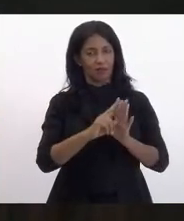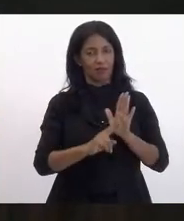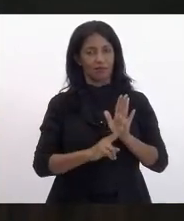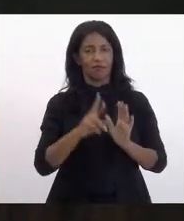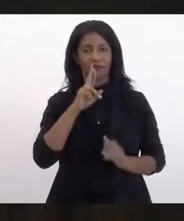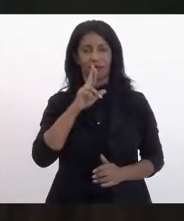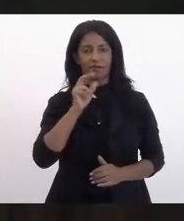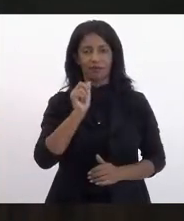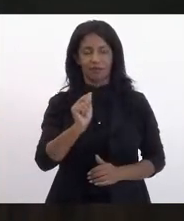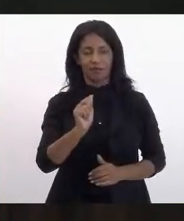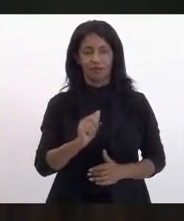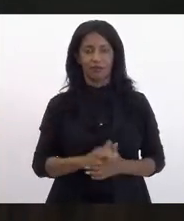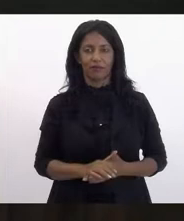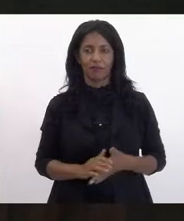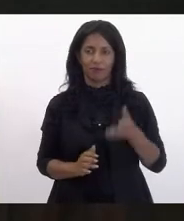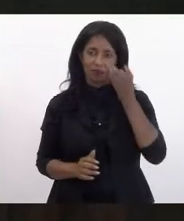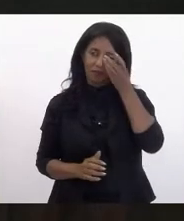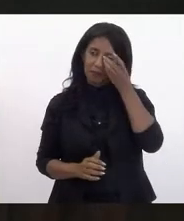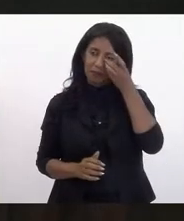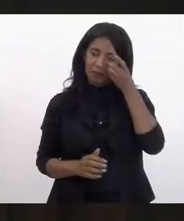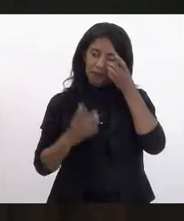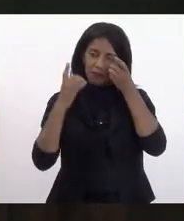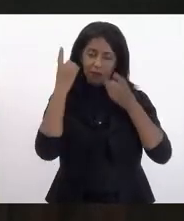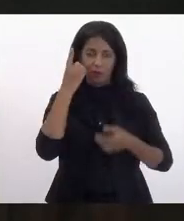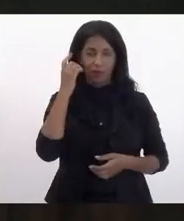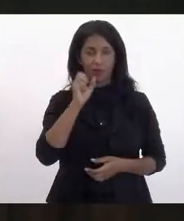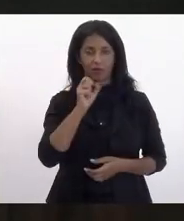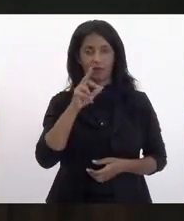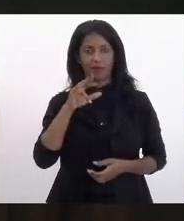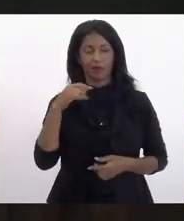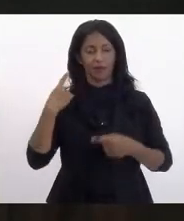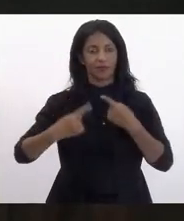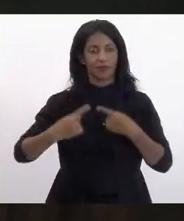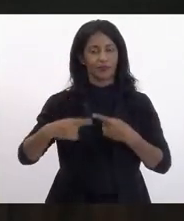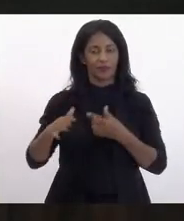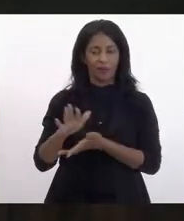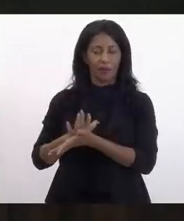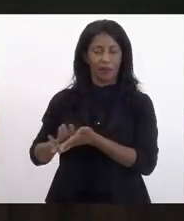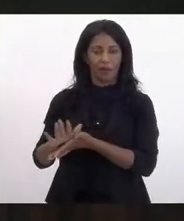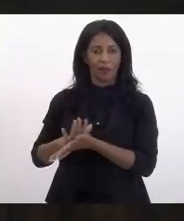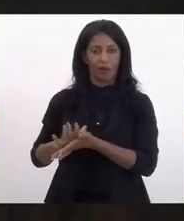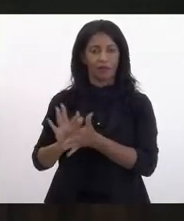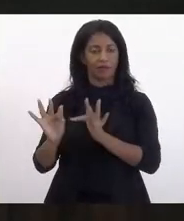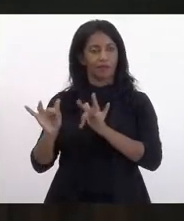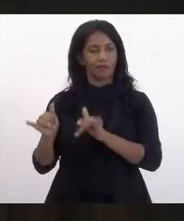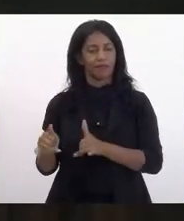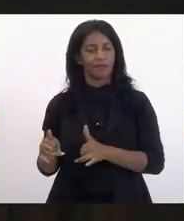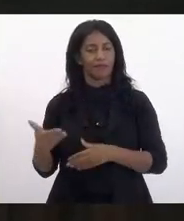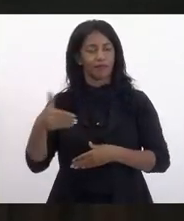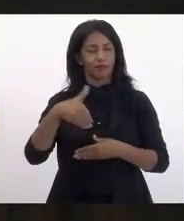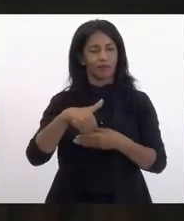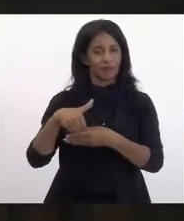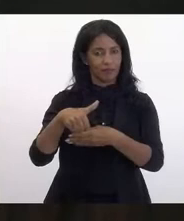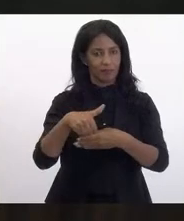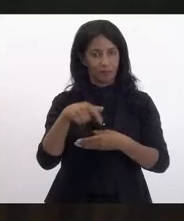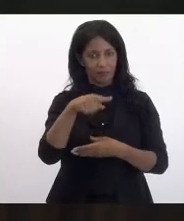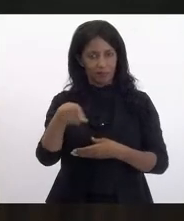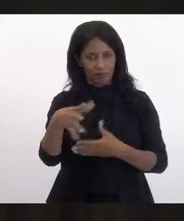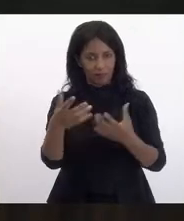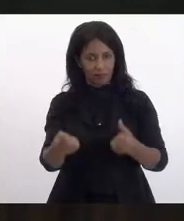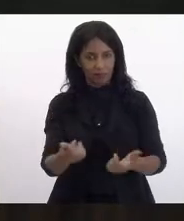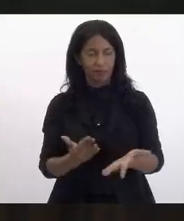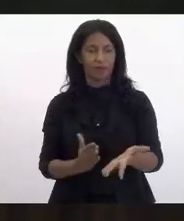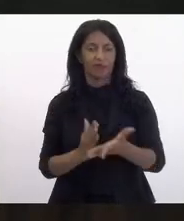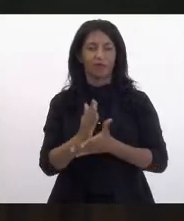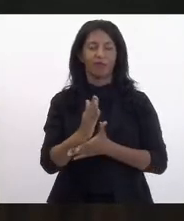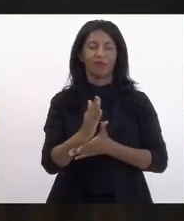deputado Rodrigo, deputado Sérgio Fernandes. Em discussão, não havendo quem queira discutir, encerrada a discussão em votação. Senhores que aprovam, permaneçam como